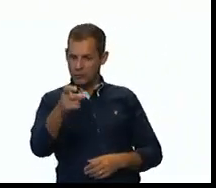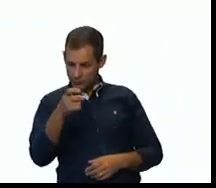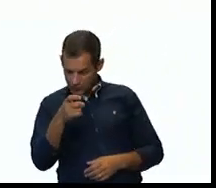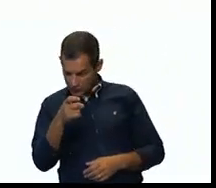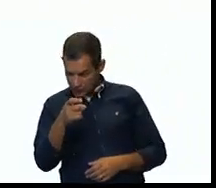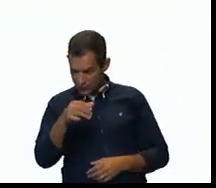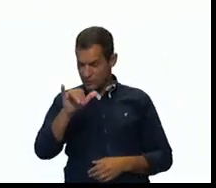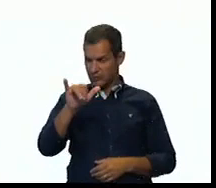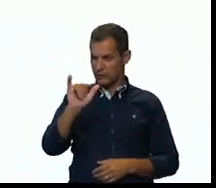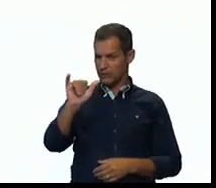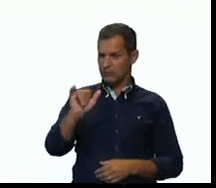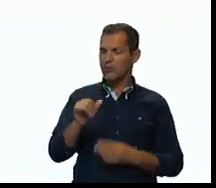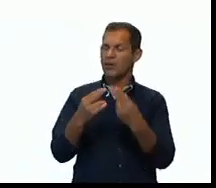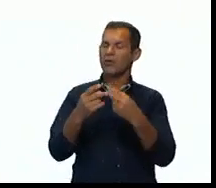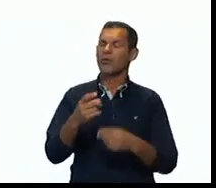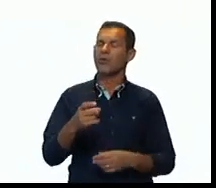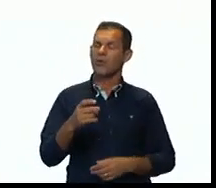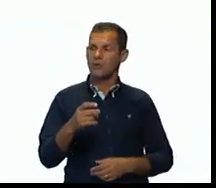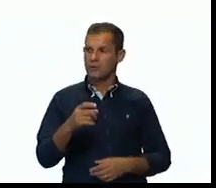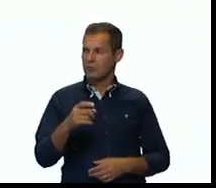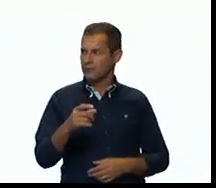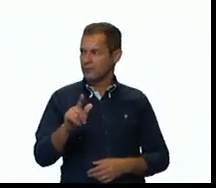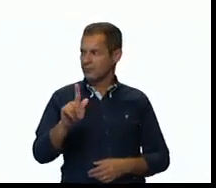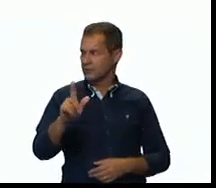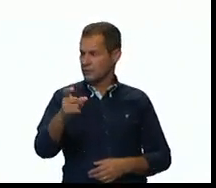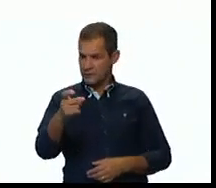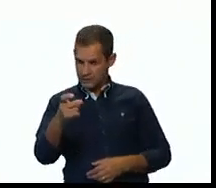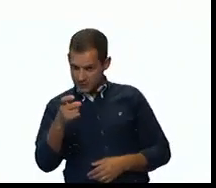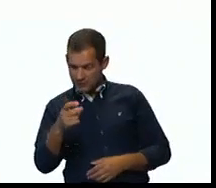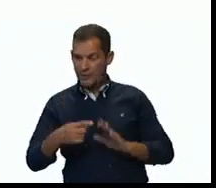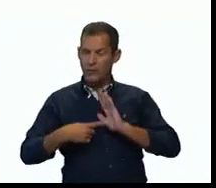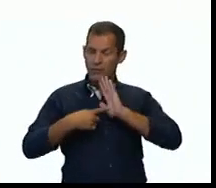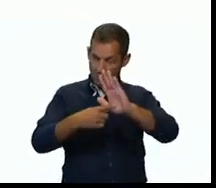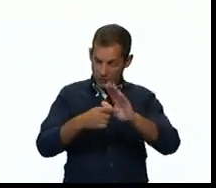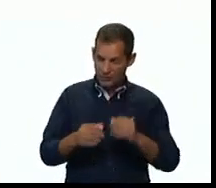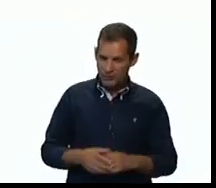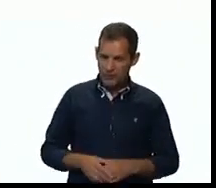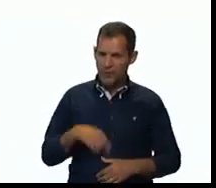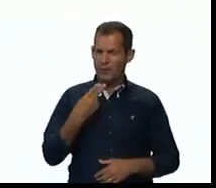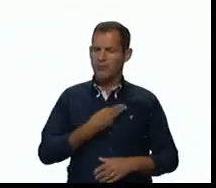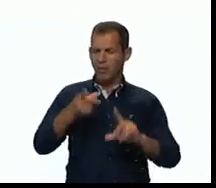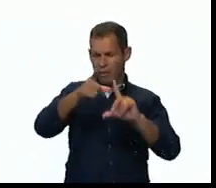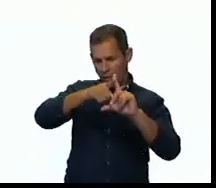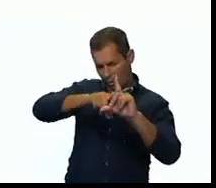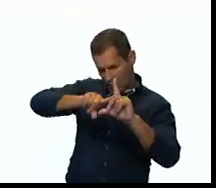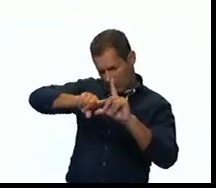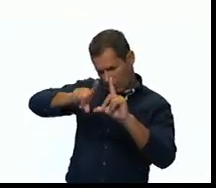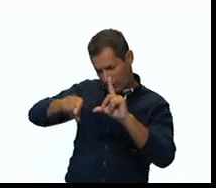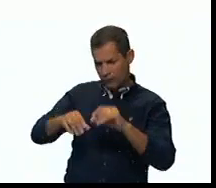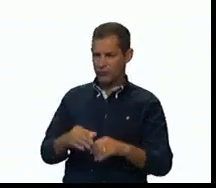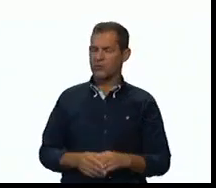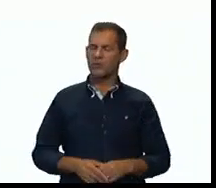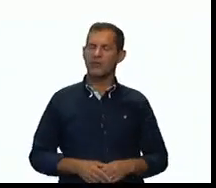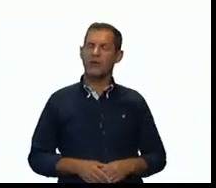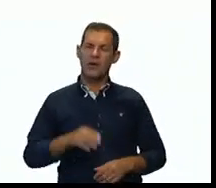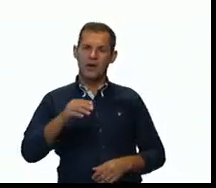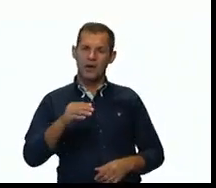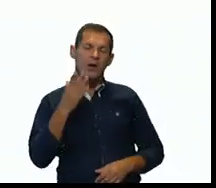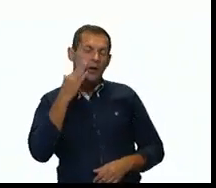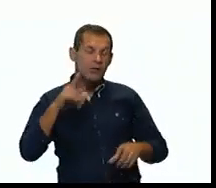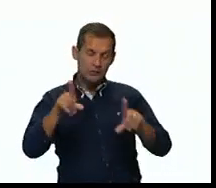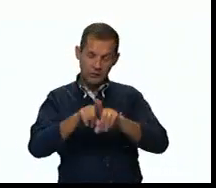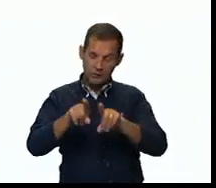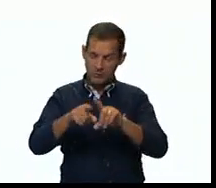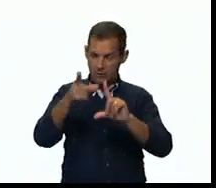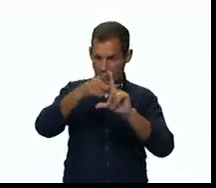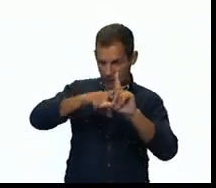e y igual a g de x, que aqui está sendo representada, observe, pela nossa curva em rosa, f de x, e pela